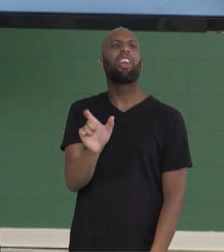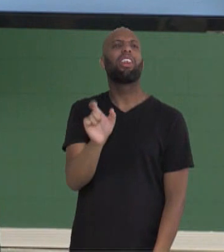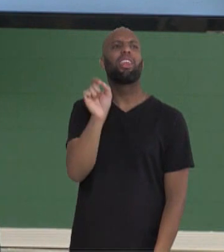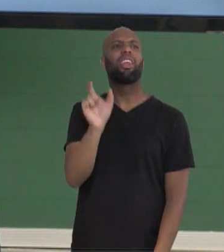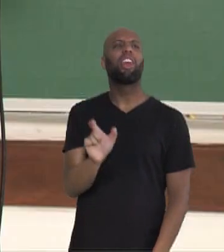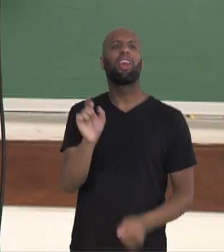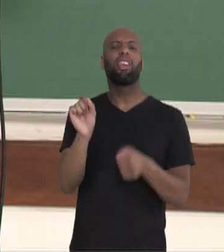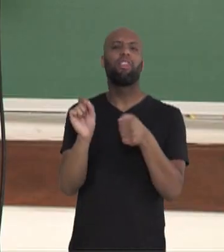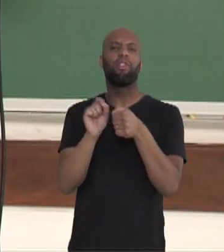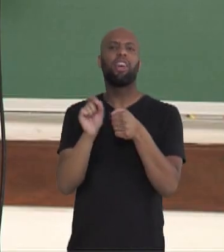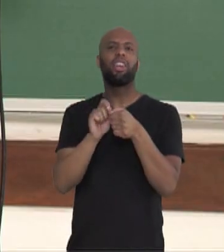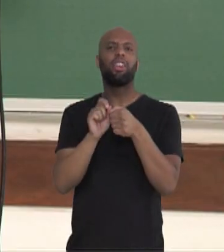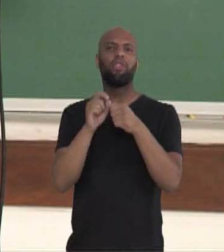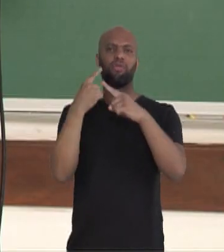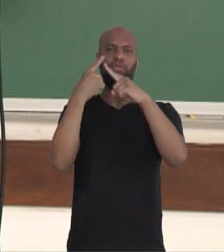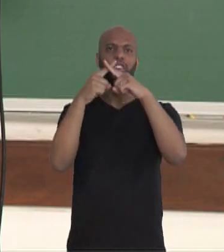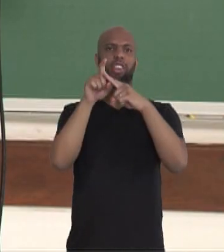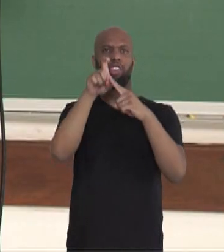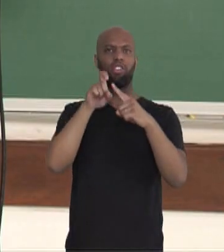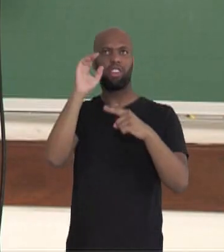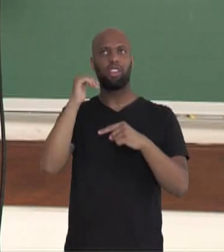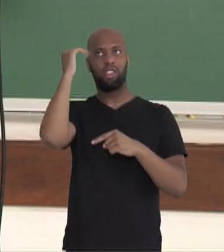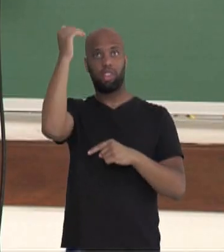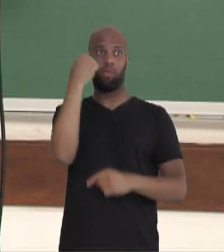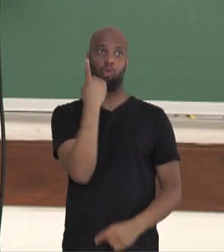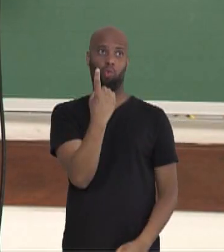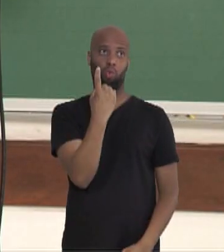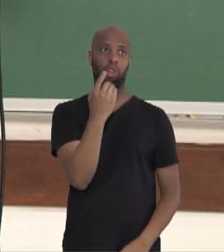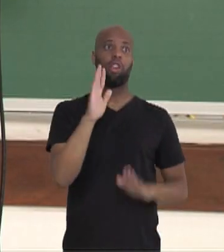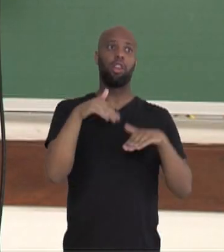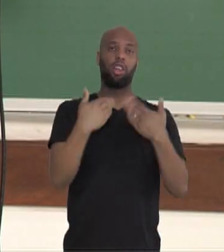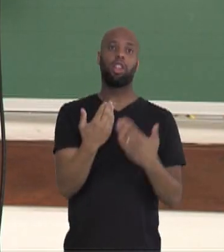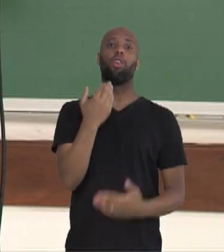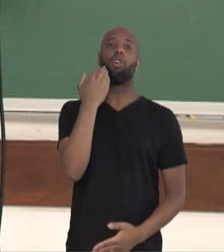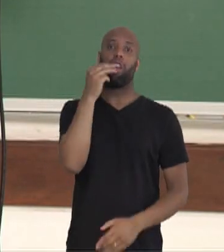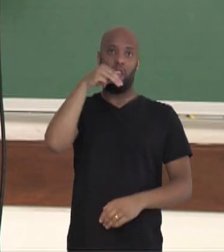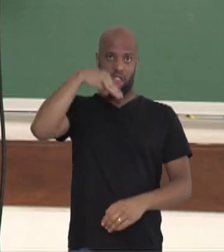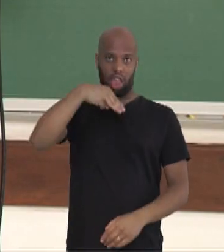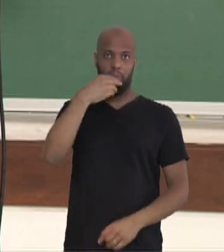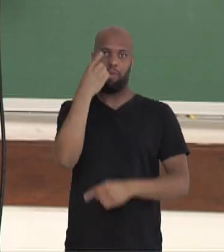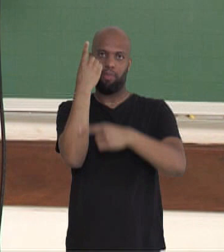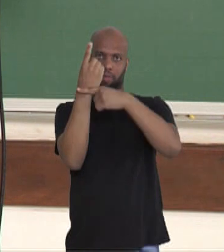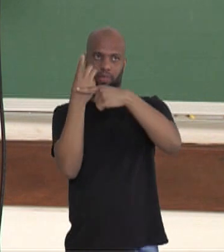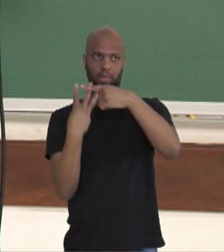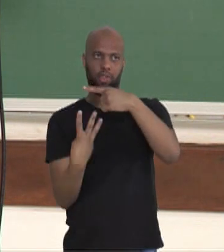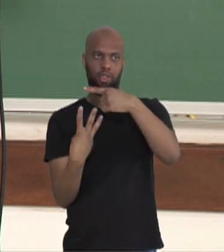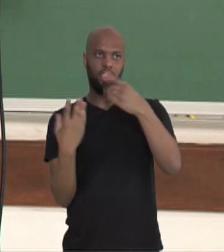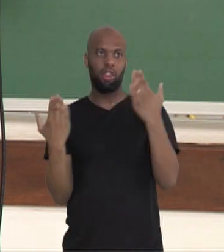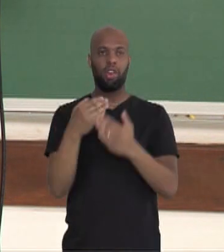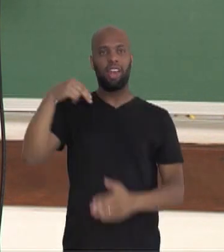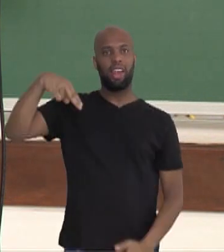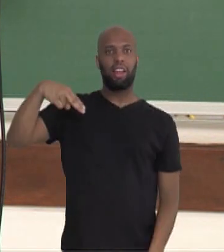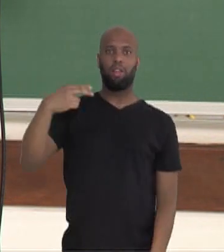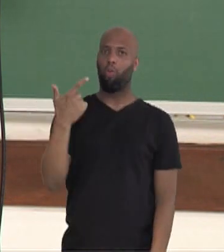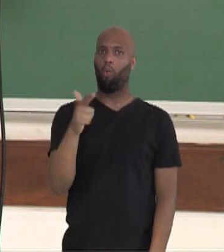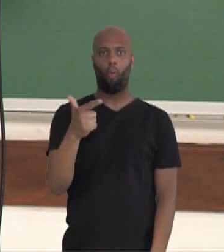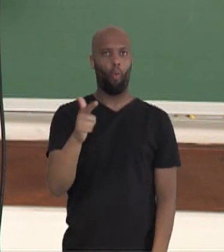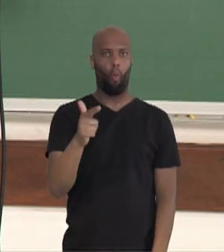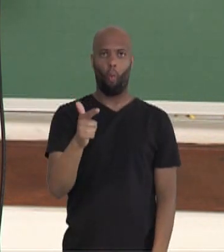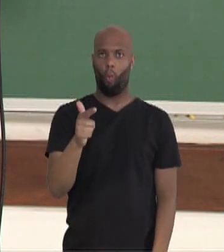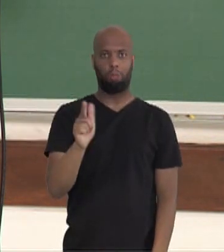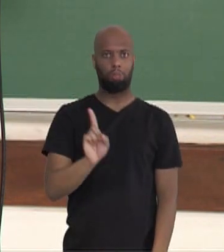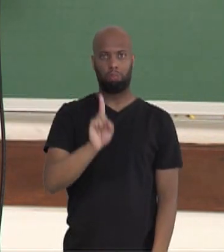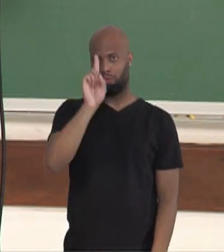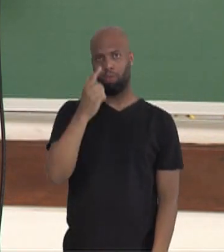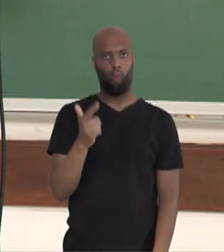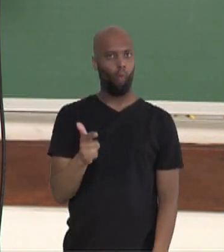x em cima? O valor 1, tá? Então, o M vale 1/3. E o N? A gente não tem o N nesse caso,